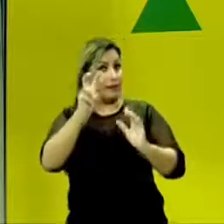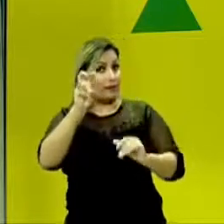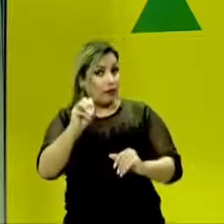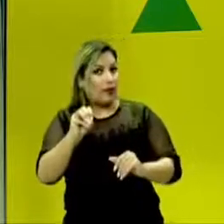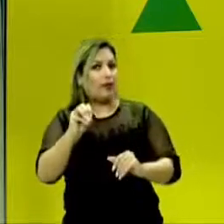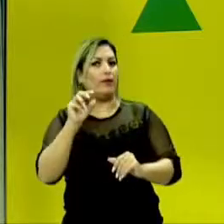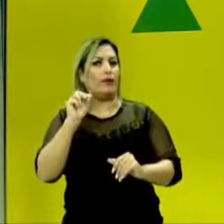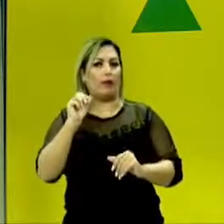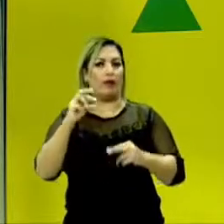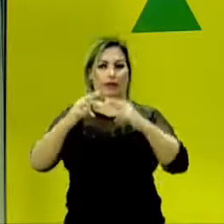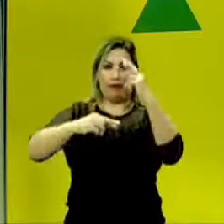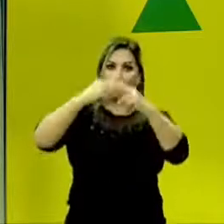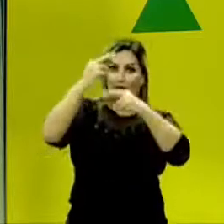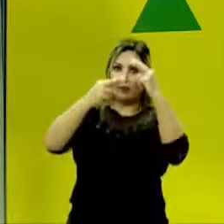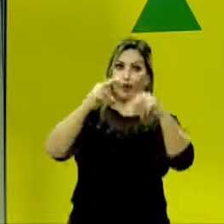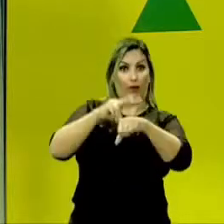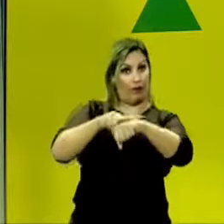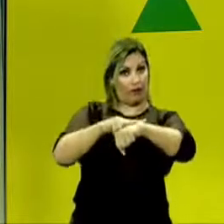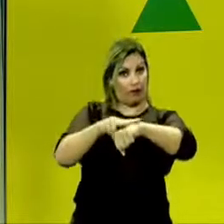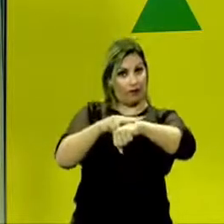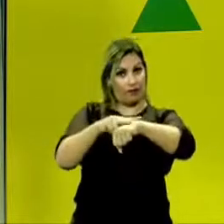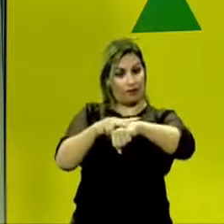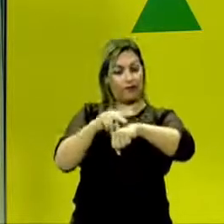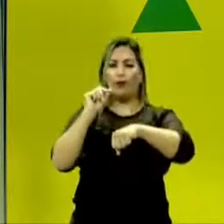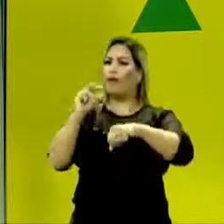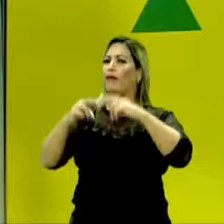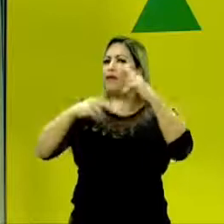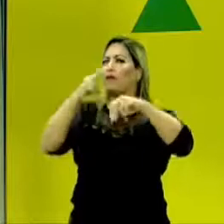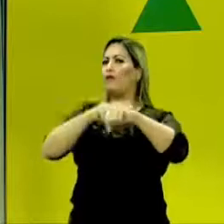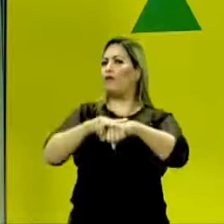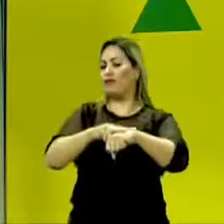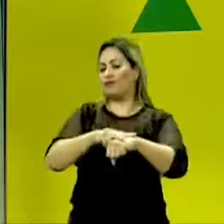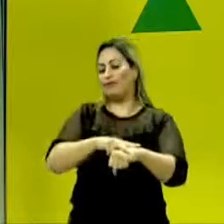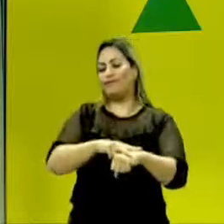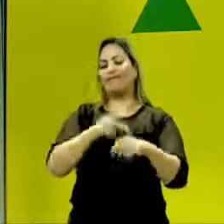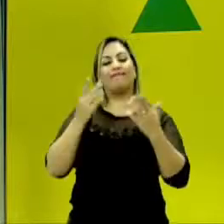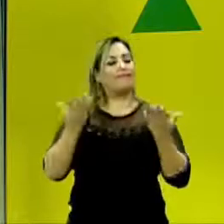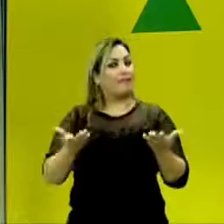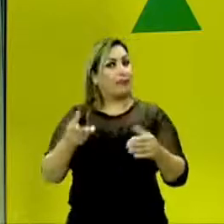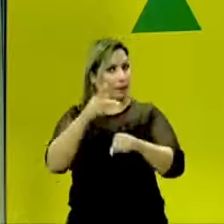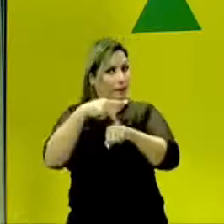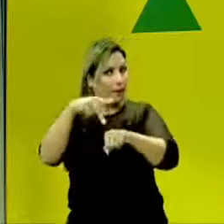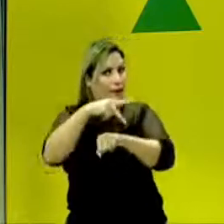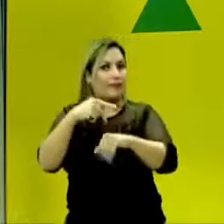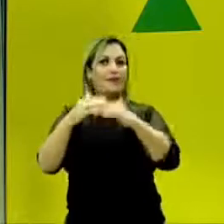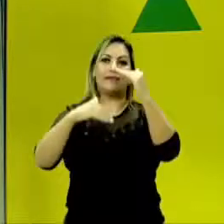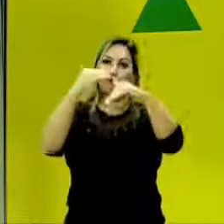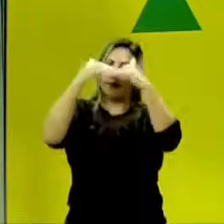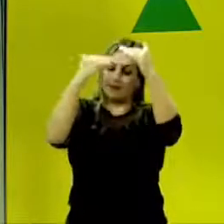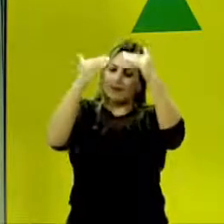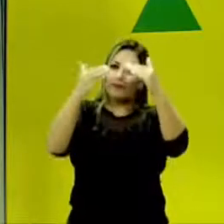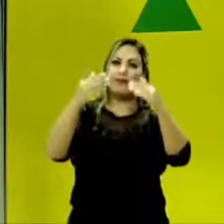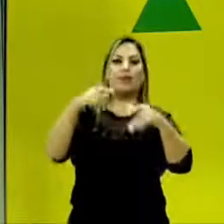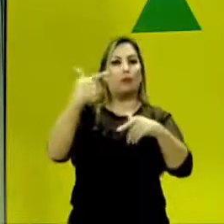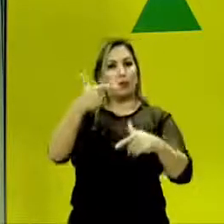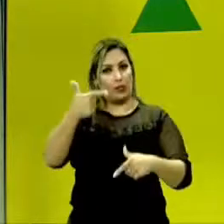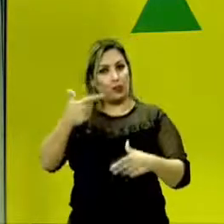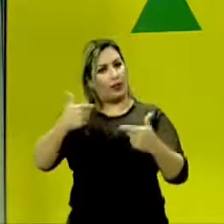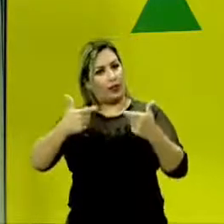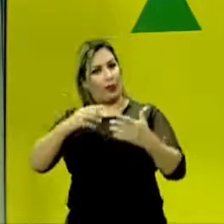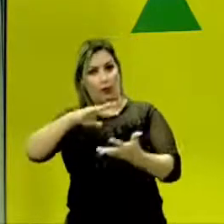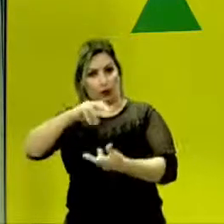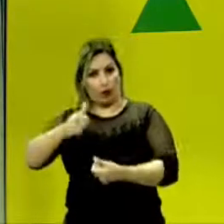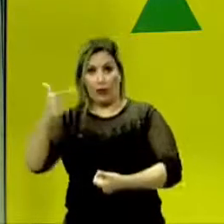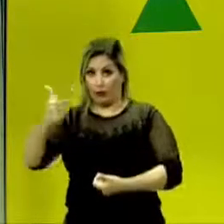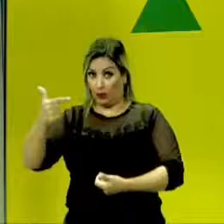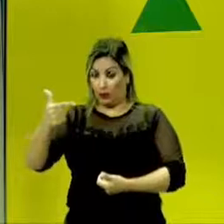50, a chamada Revolução Verde. O que é a Revolução Verde? Países desenvolvidos após a Segunda Guerra Mundial, então a